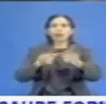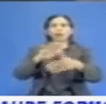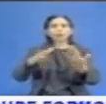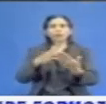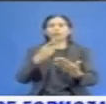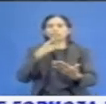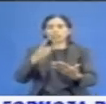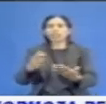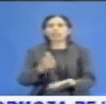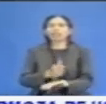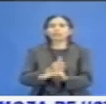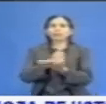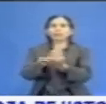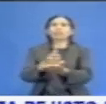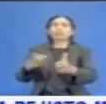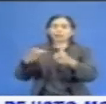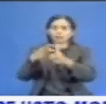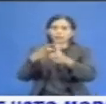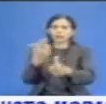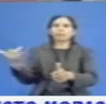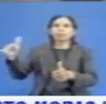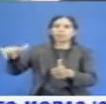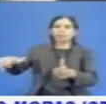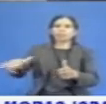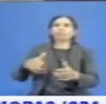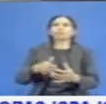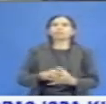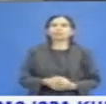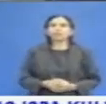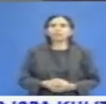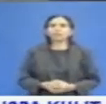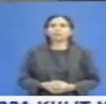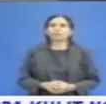hanesan dahuluk basira. Juan Anibal i Jeronimo Manoba RTTL.